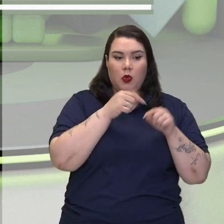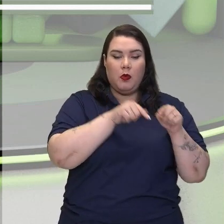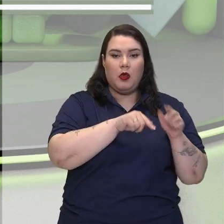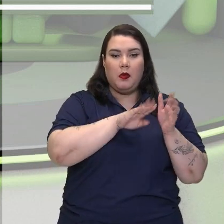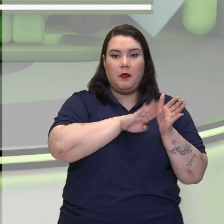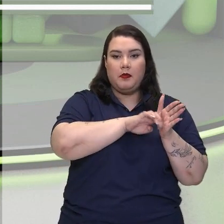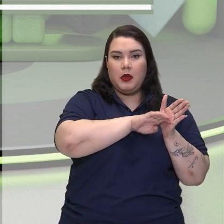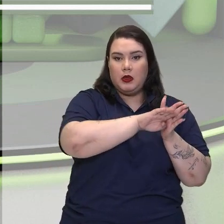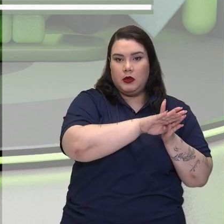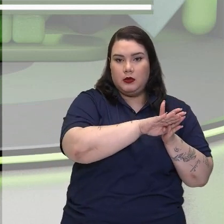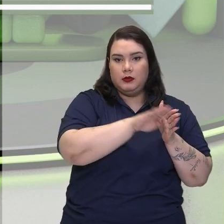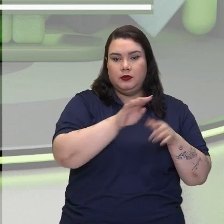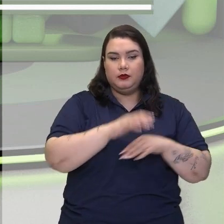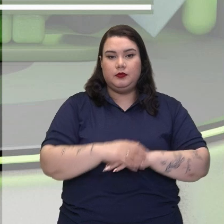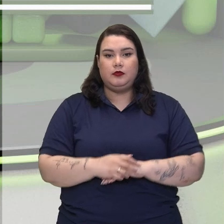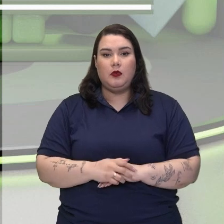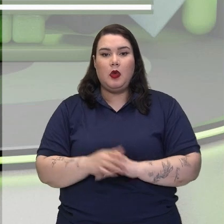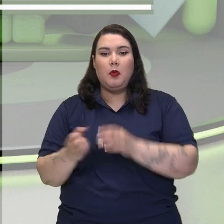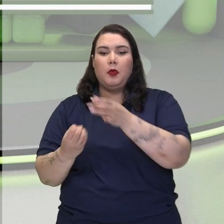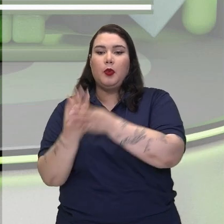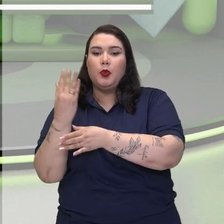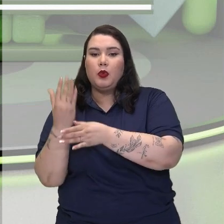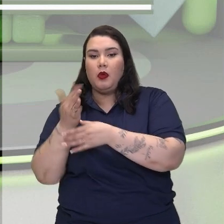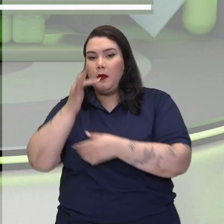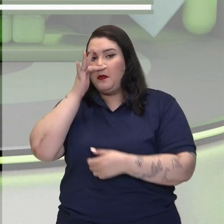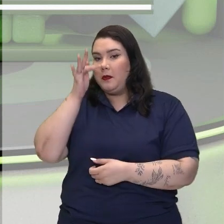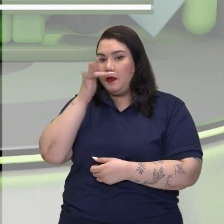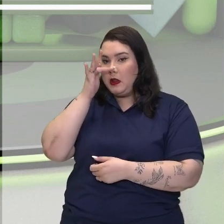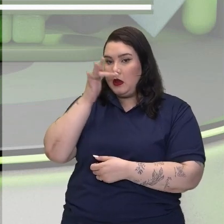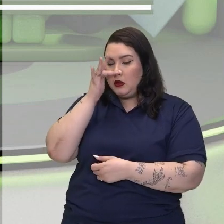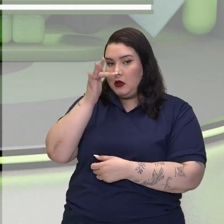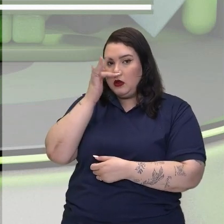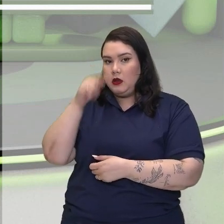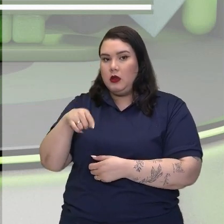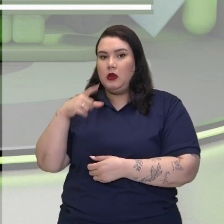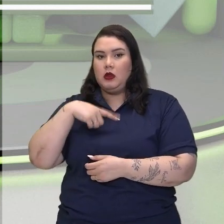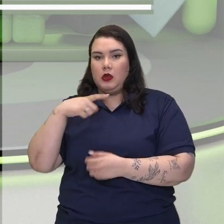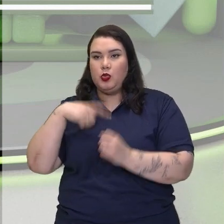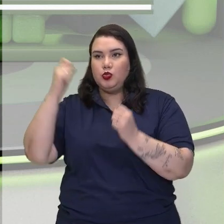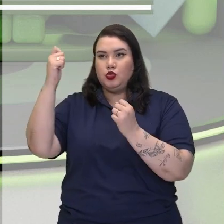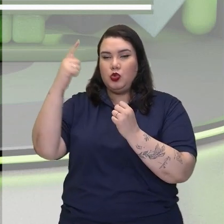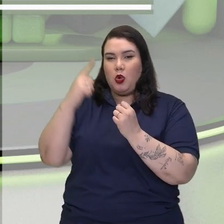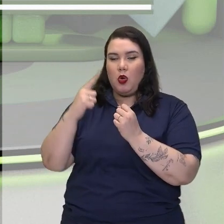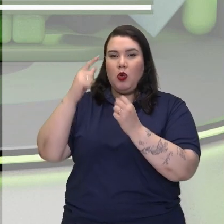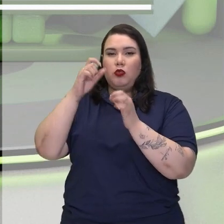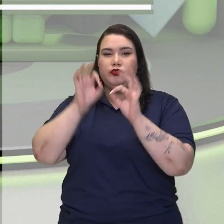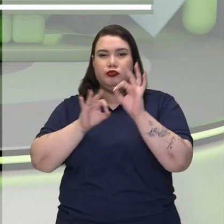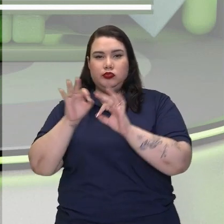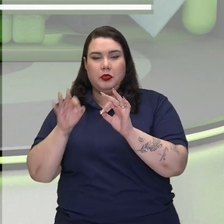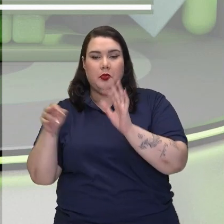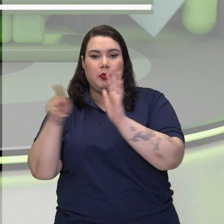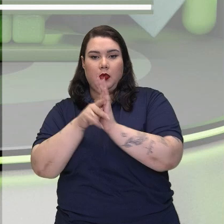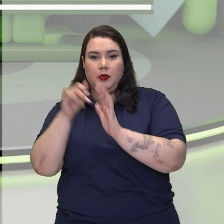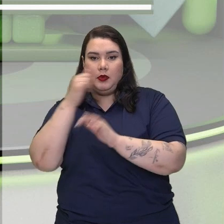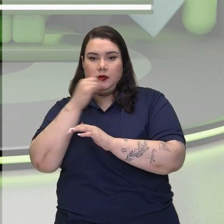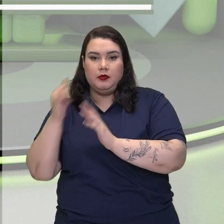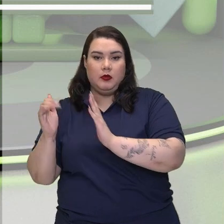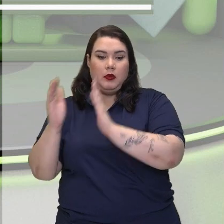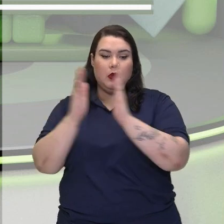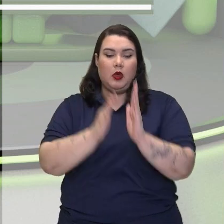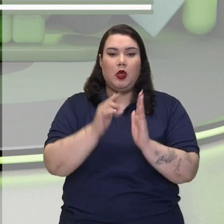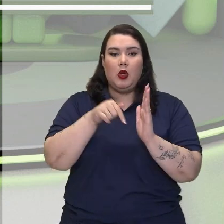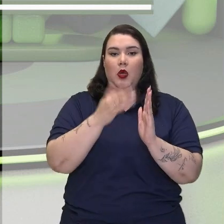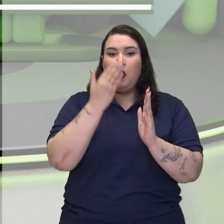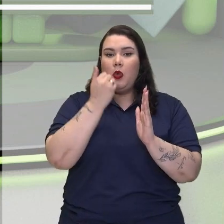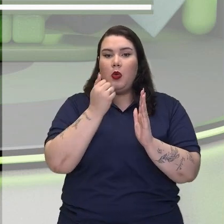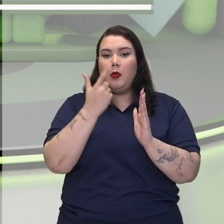decompositores. Quem são os produtores? Plantas e algas que realizam fotossíntese e produzem a sua energia. Quem são os consumidores?